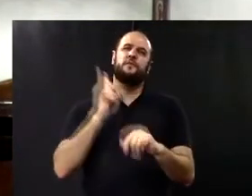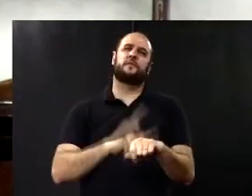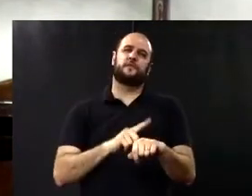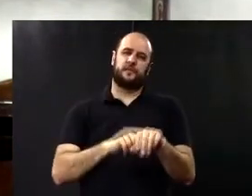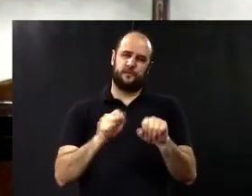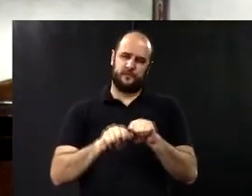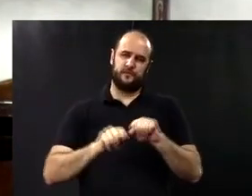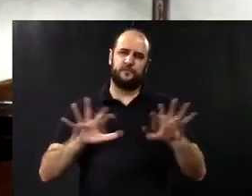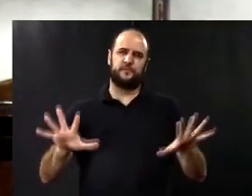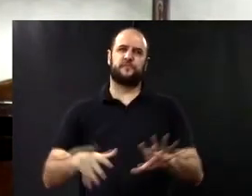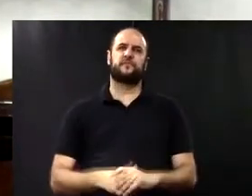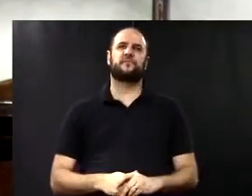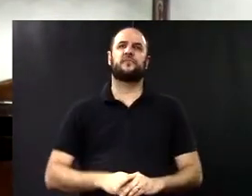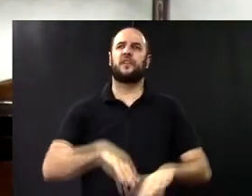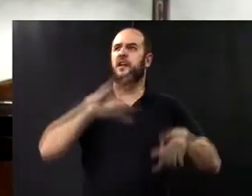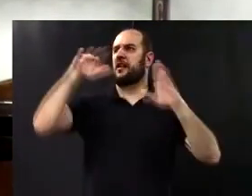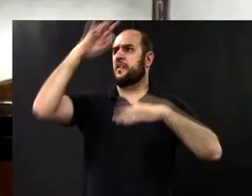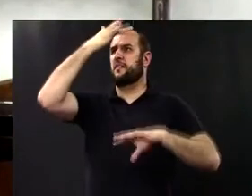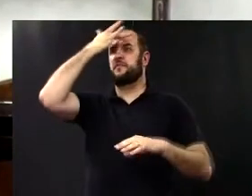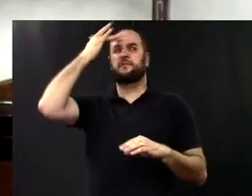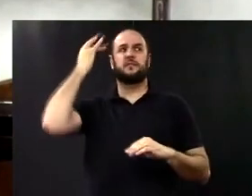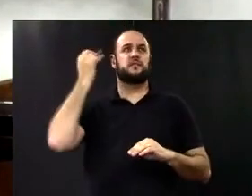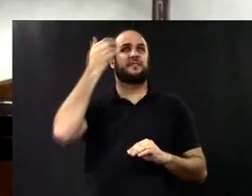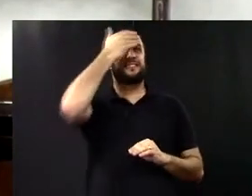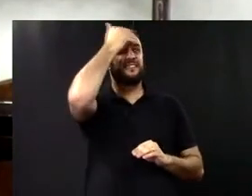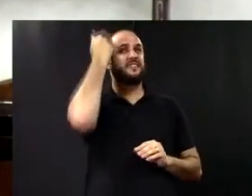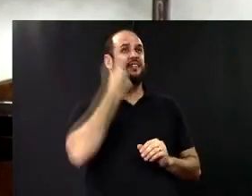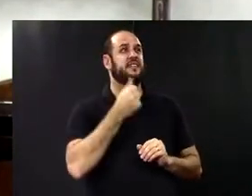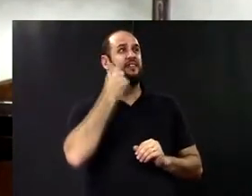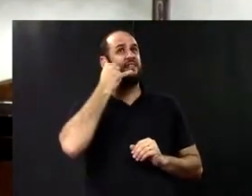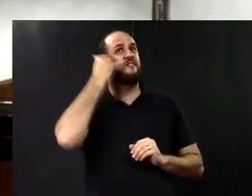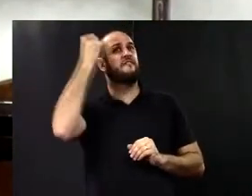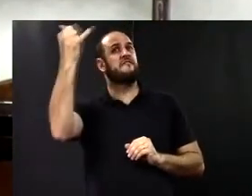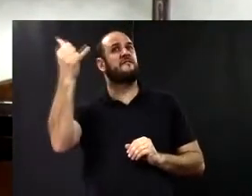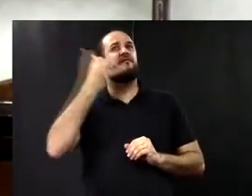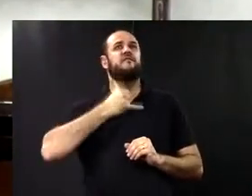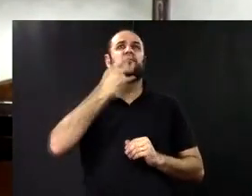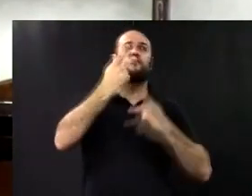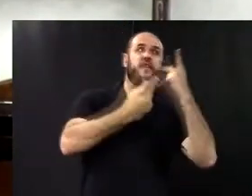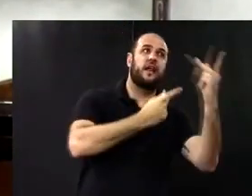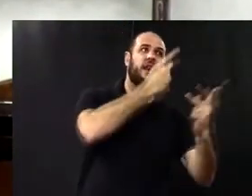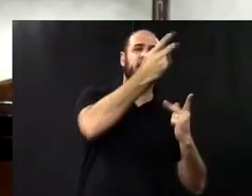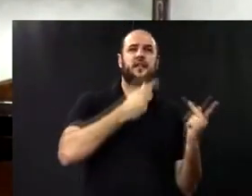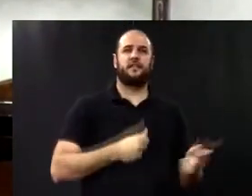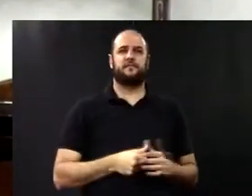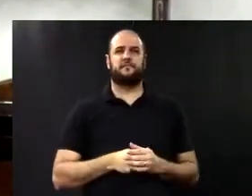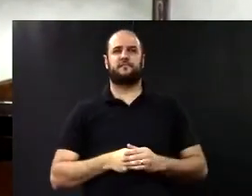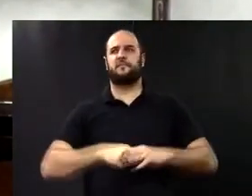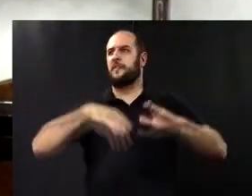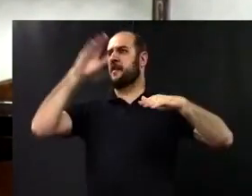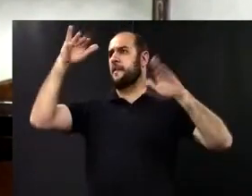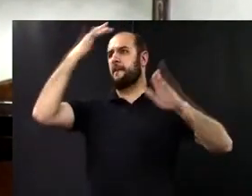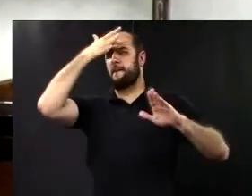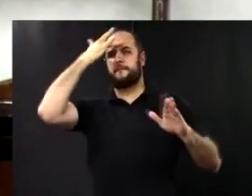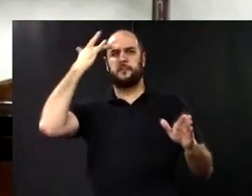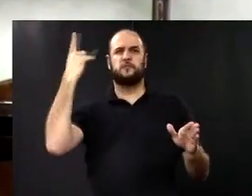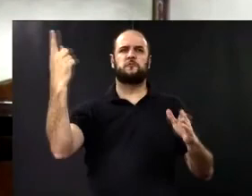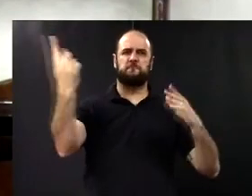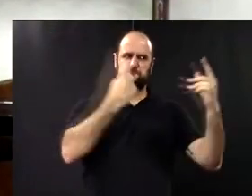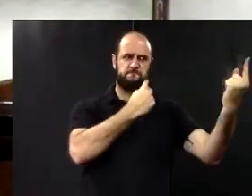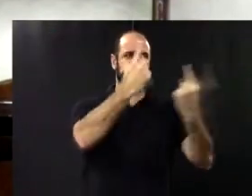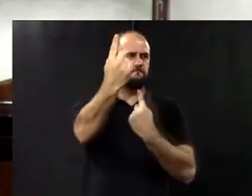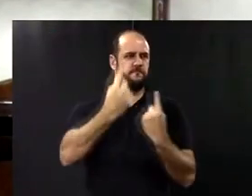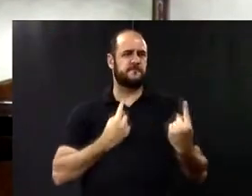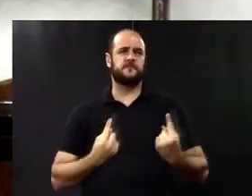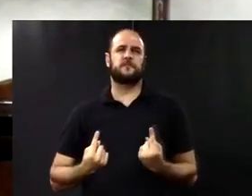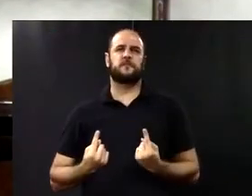Quantos irmãos têm ligado um para o outro? Nós estamos recebendo ligações e também ligando. Isso